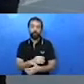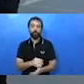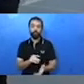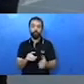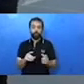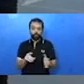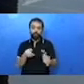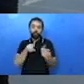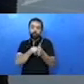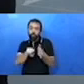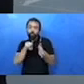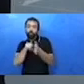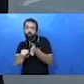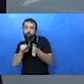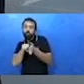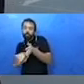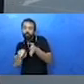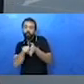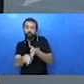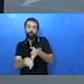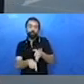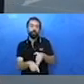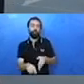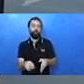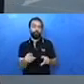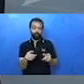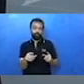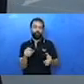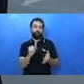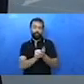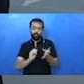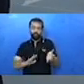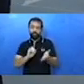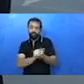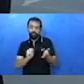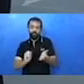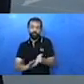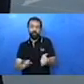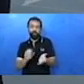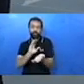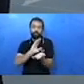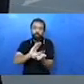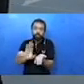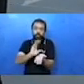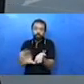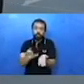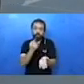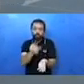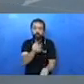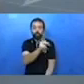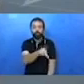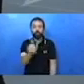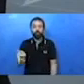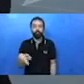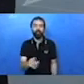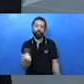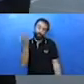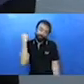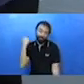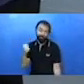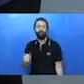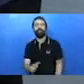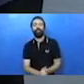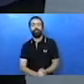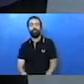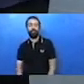as dúvidas e as correções da atividade e de toda a tarefa para o professor. Bora lá começar?